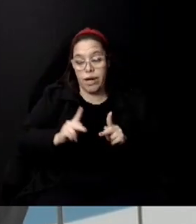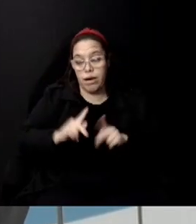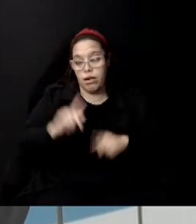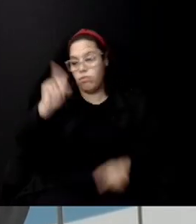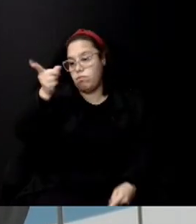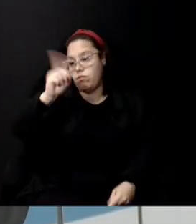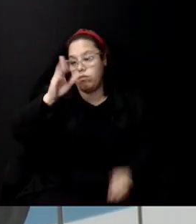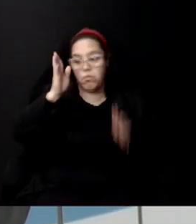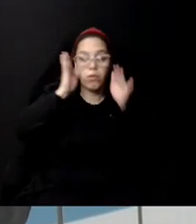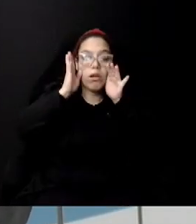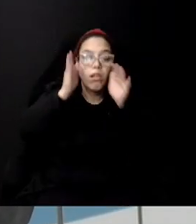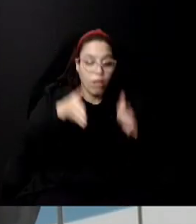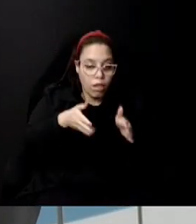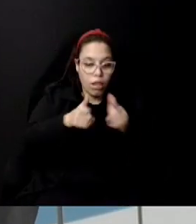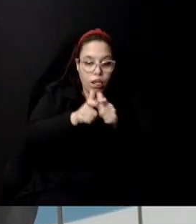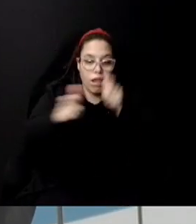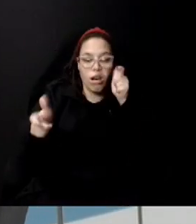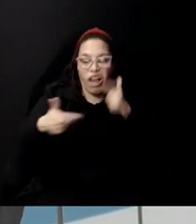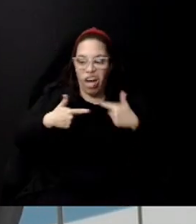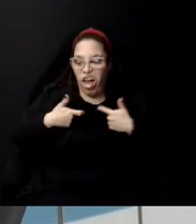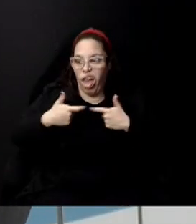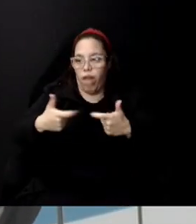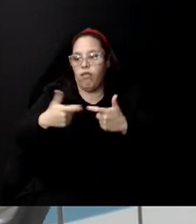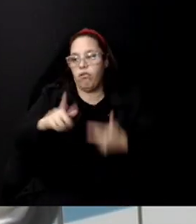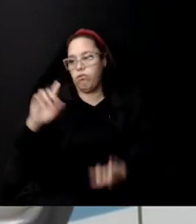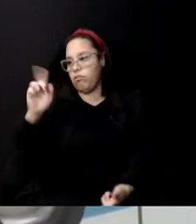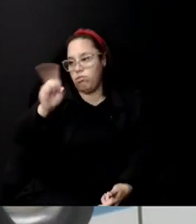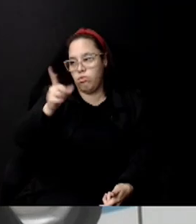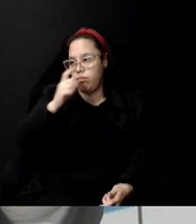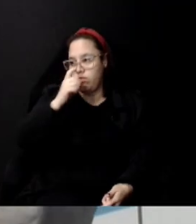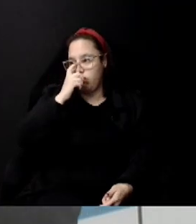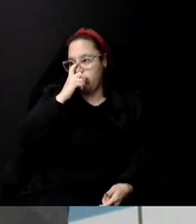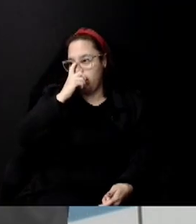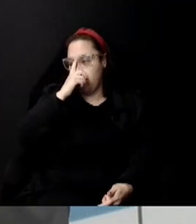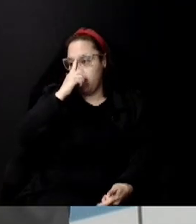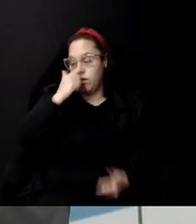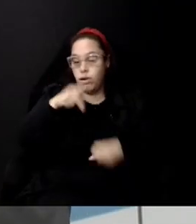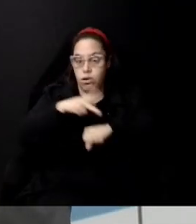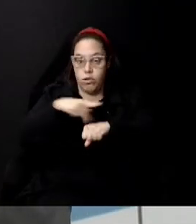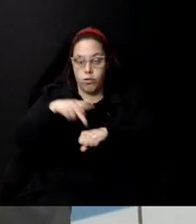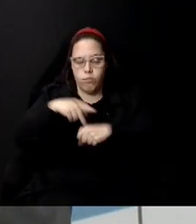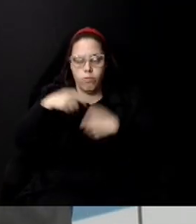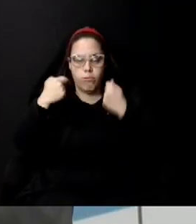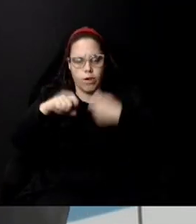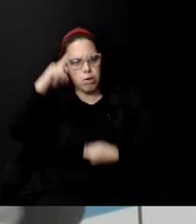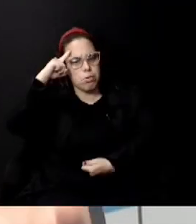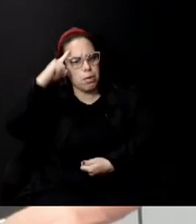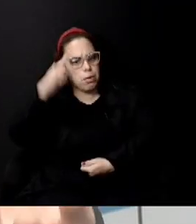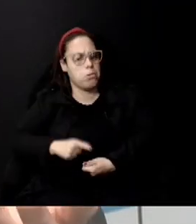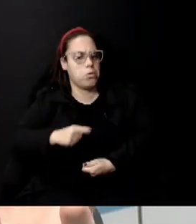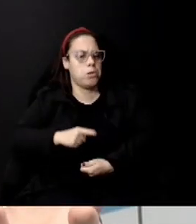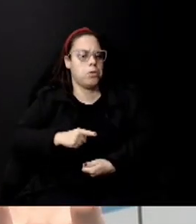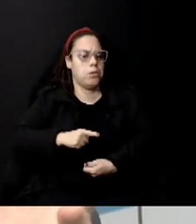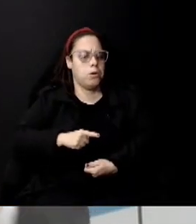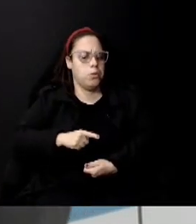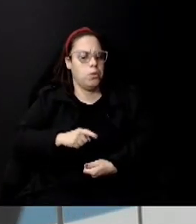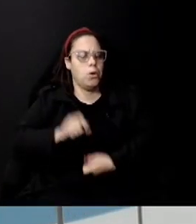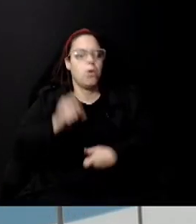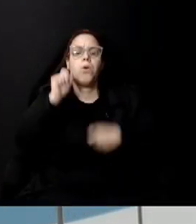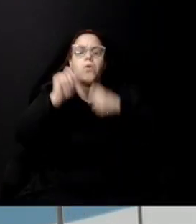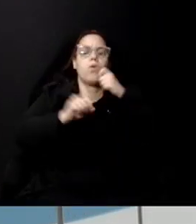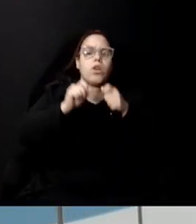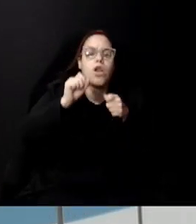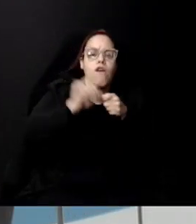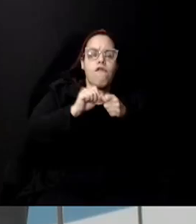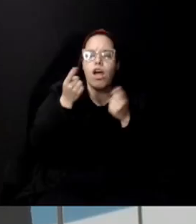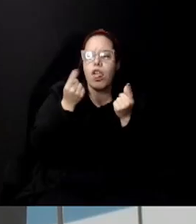de aumento de conflito. Então, são os países que devem decidir o que fazer com o dinheiro e como